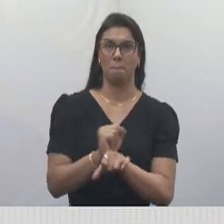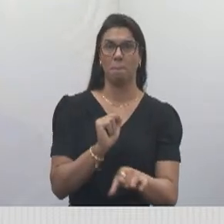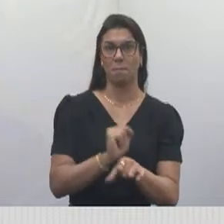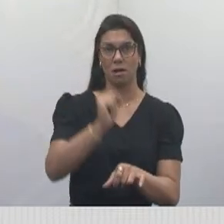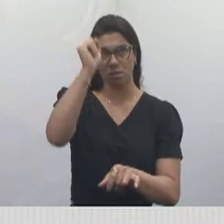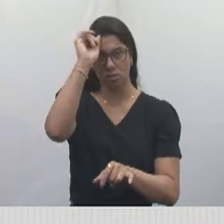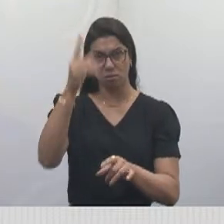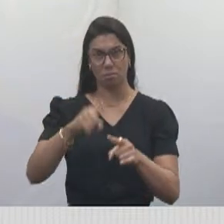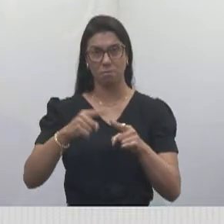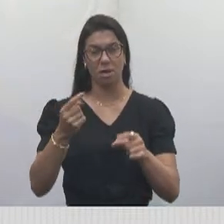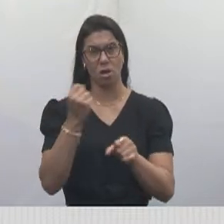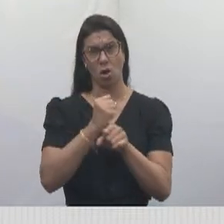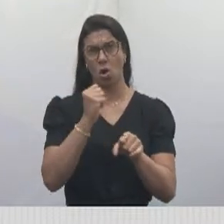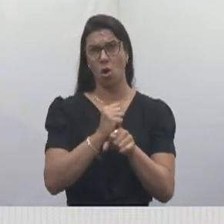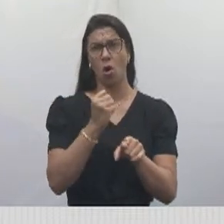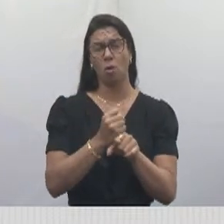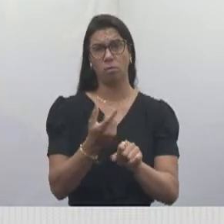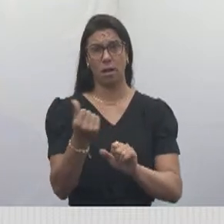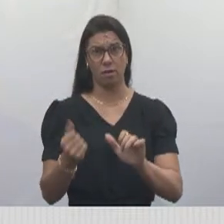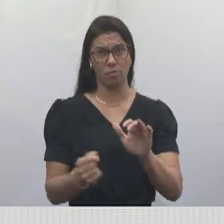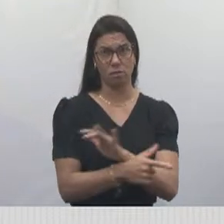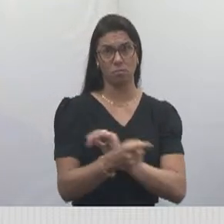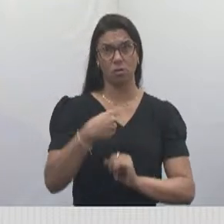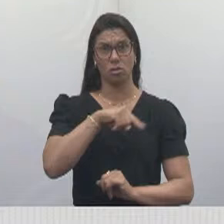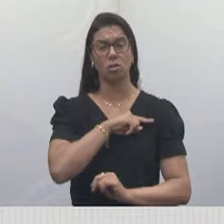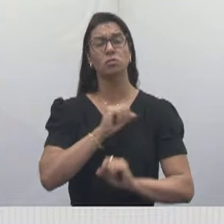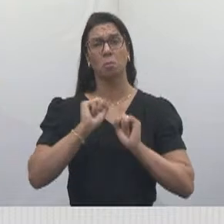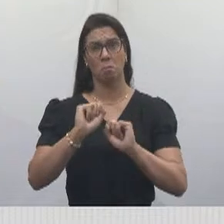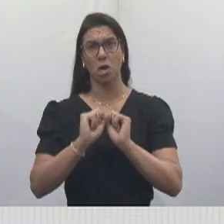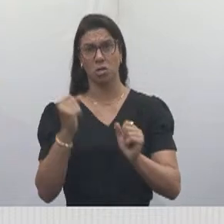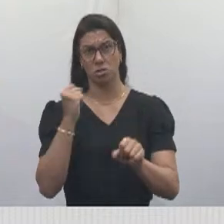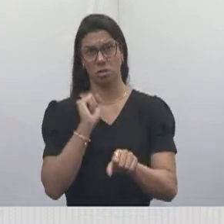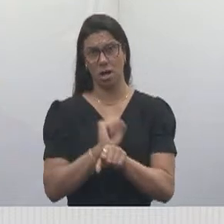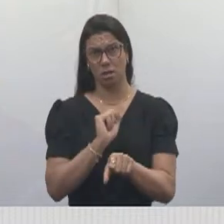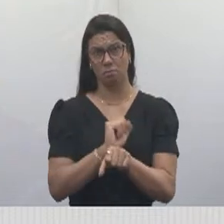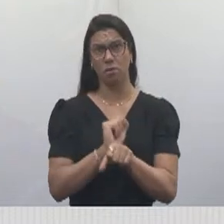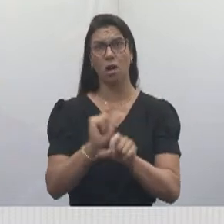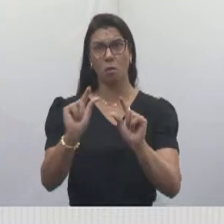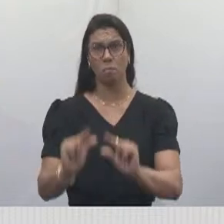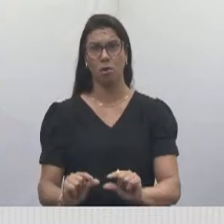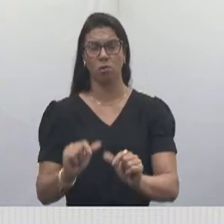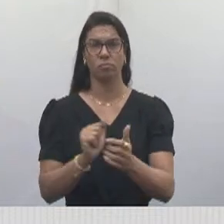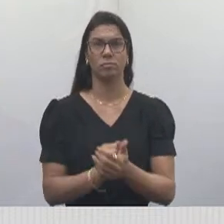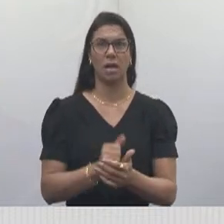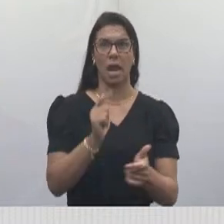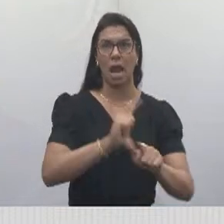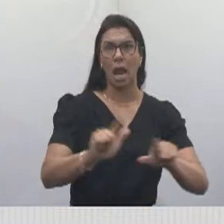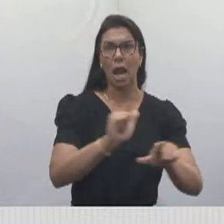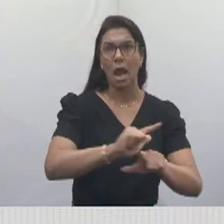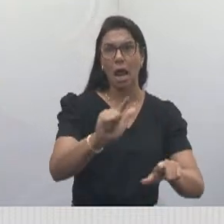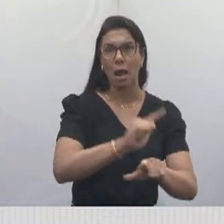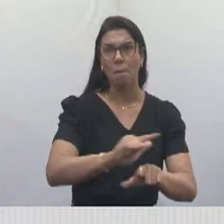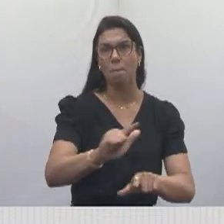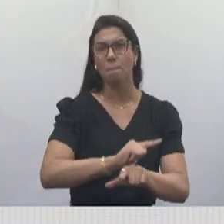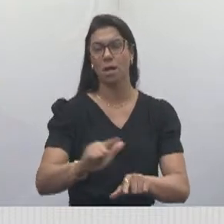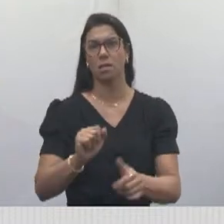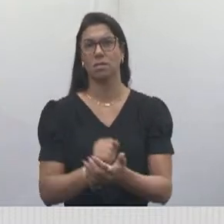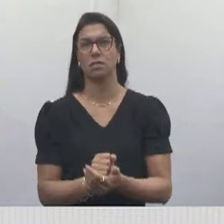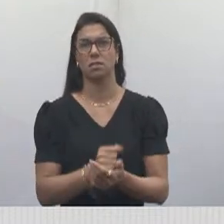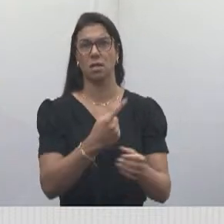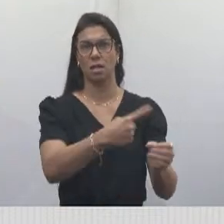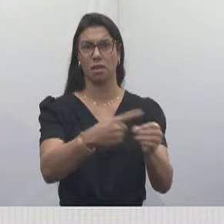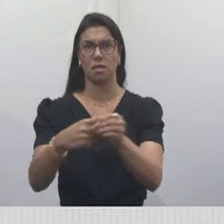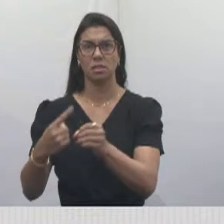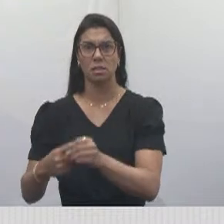gente pode esperar um pouquinho. Obra nova, a gente pode esperar um pouquinho. Manutenção e limpeza da cidade, a gente pode reduzir